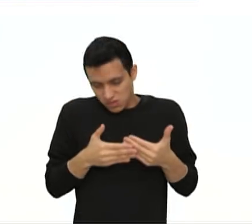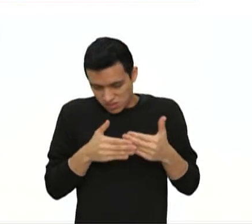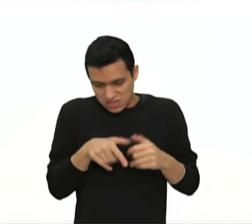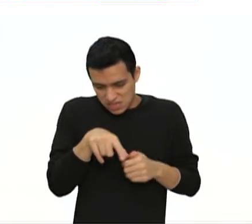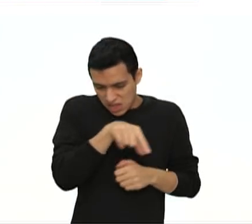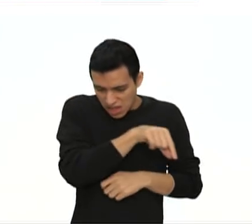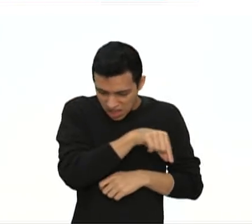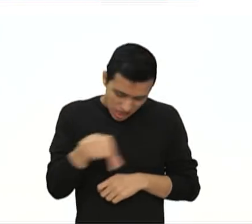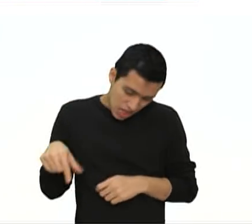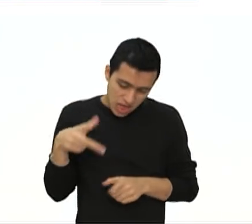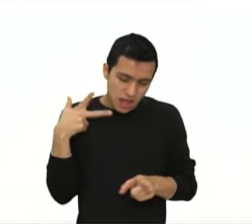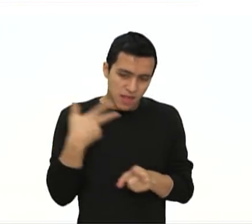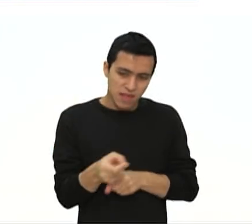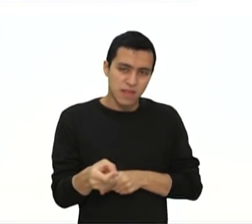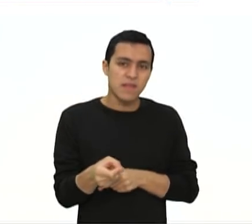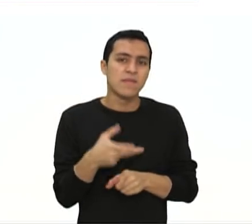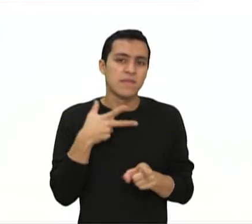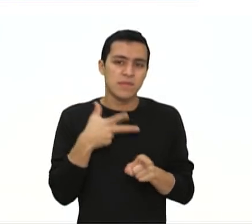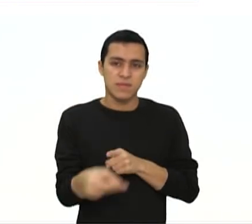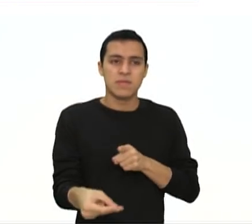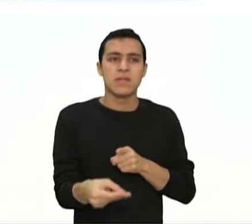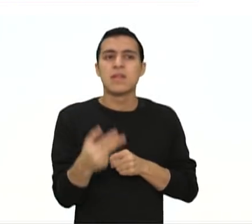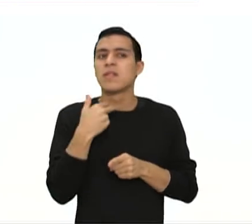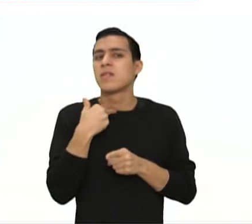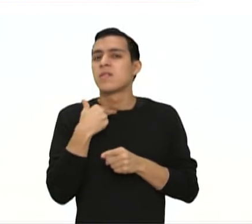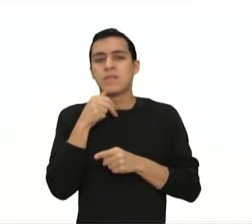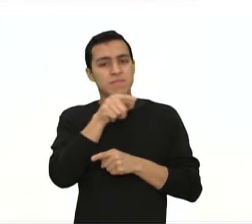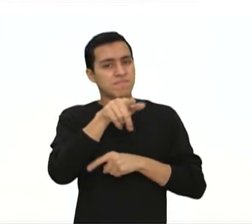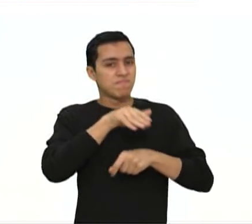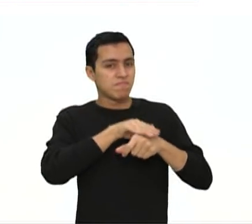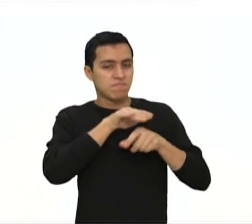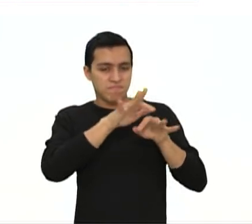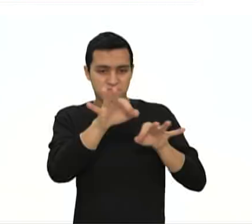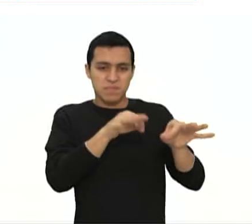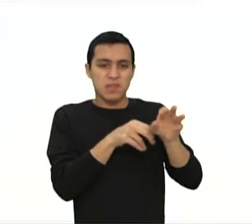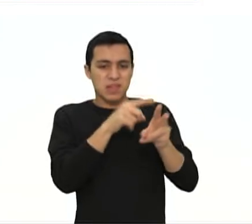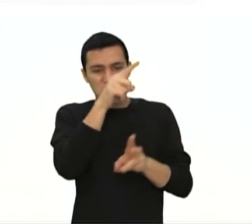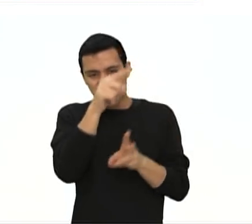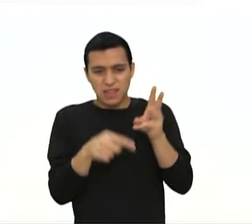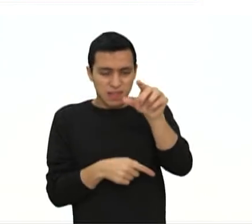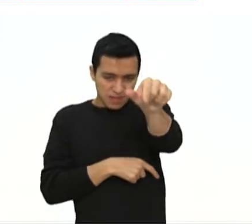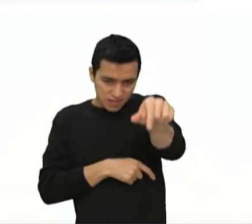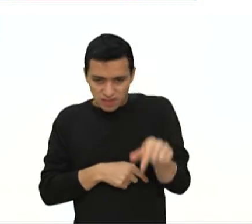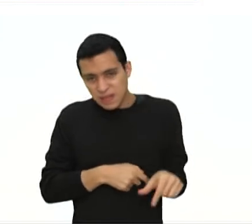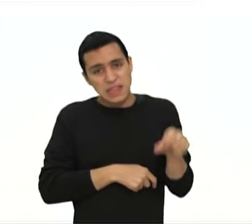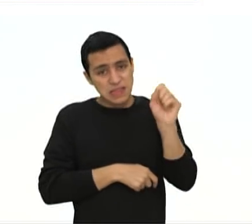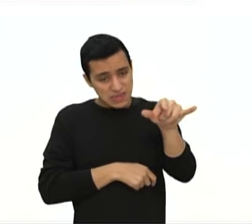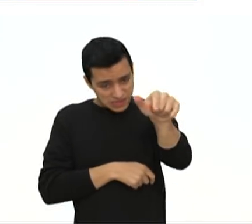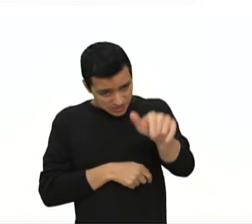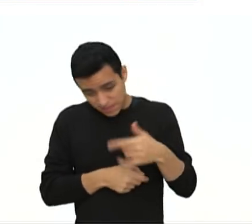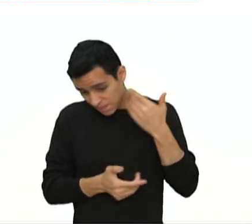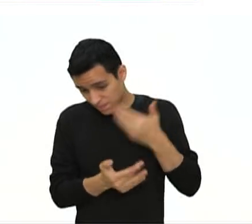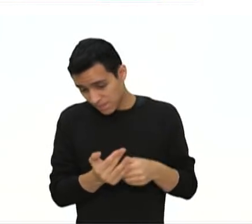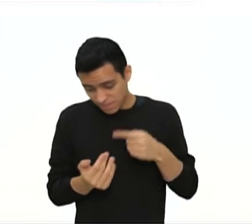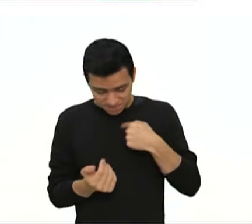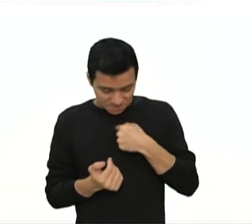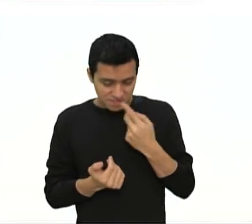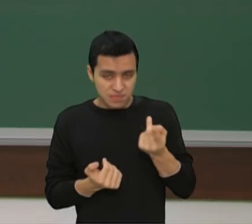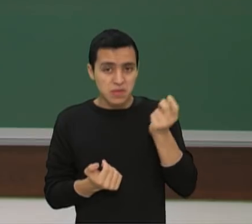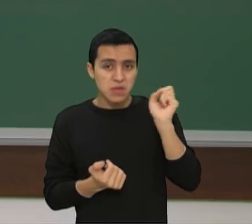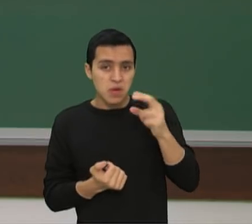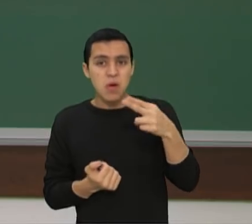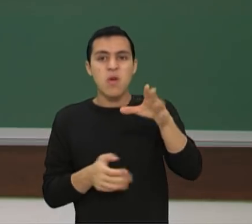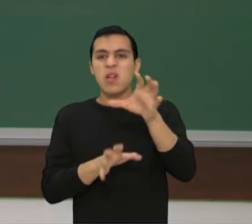as peças, ganha uma. Então, você não pode deixar ele fazer a linha lá. Ele fez a linha, você perde uma peça, né? Ou ele